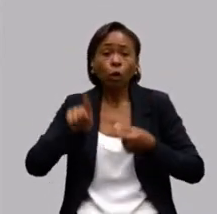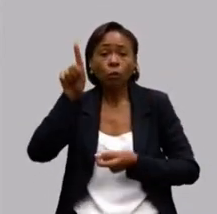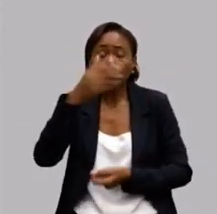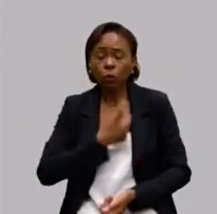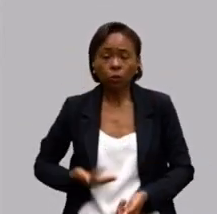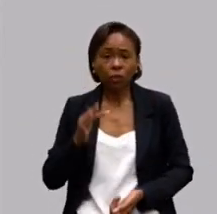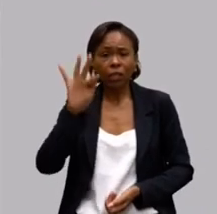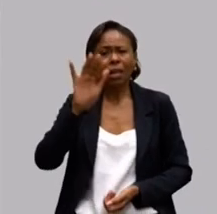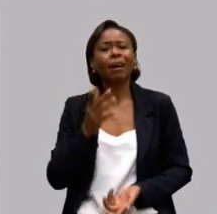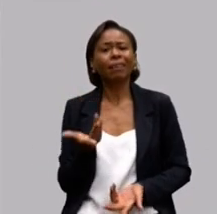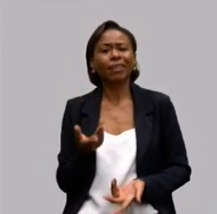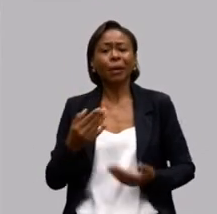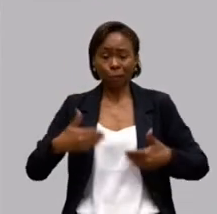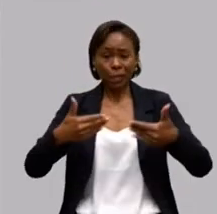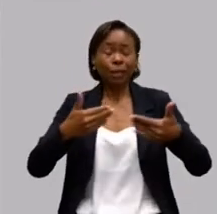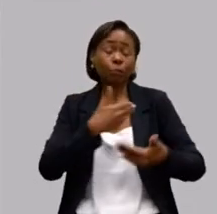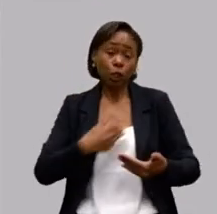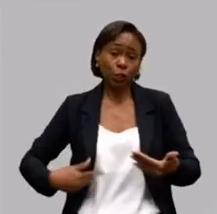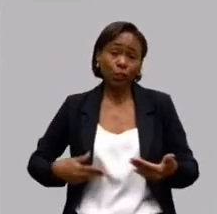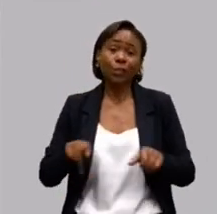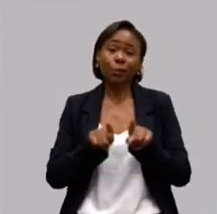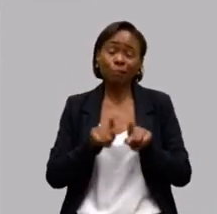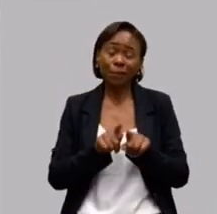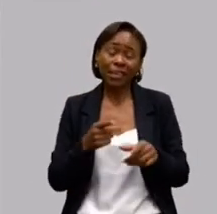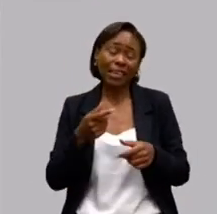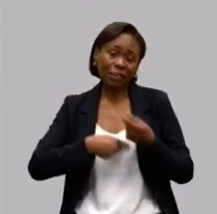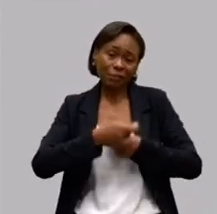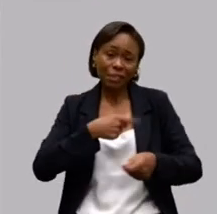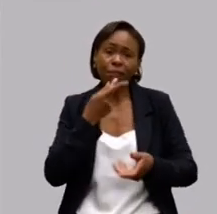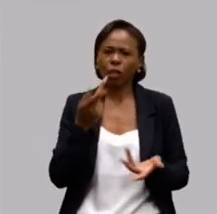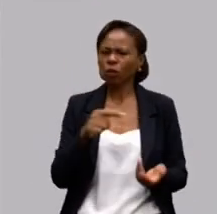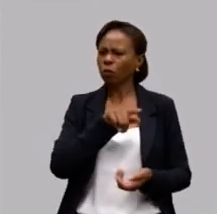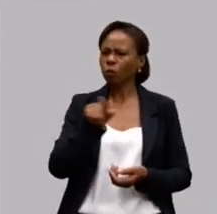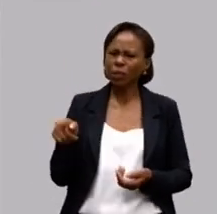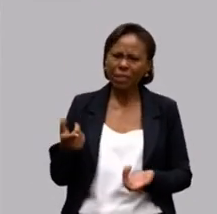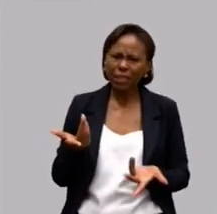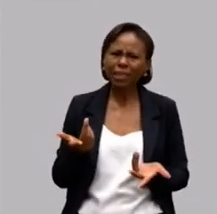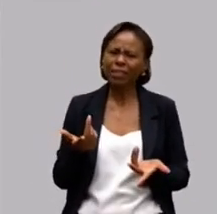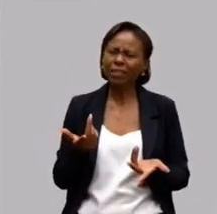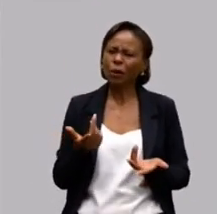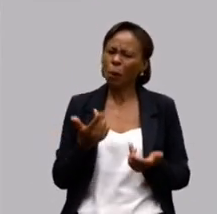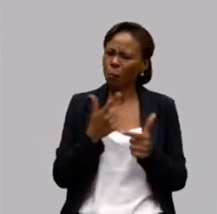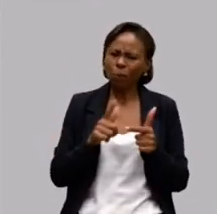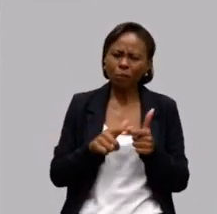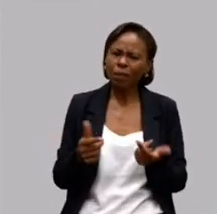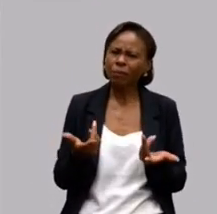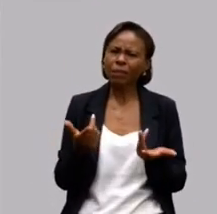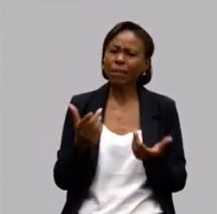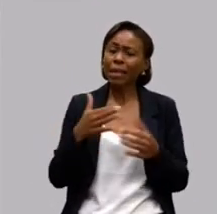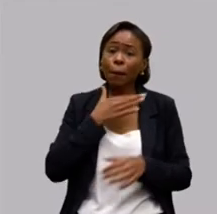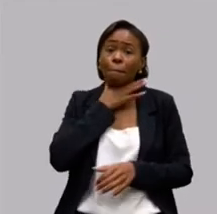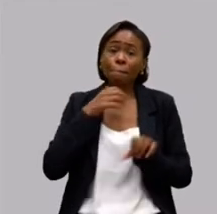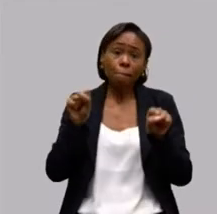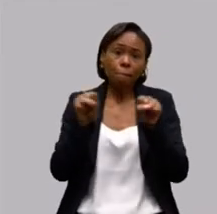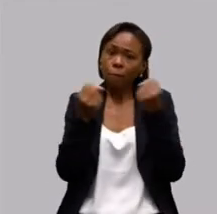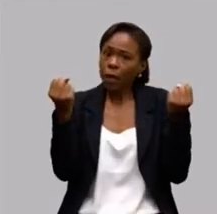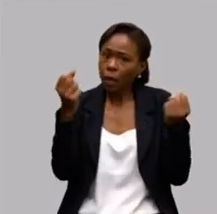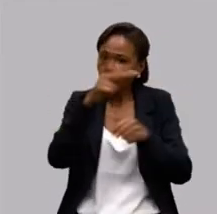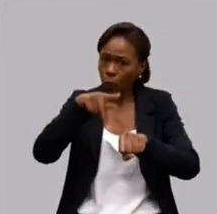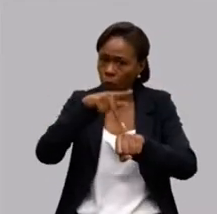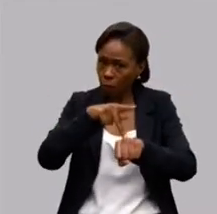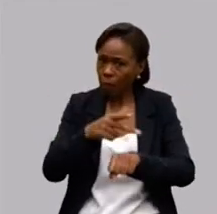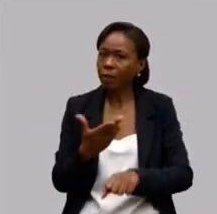dificultar a classificação de risco do Brasil, que nós estamos no AAA, né, e vocês vão quebrar o país.